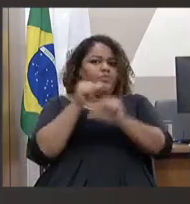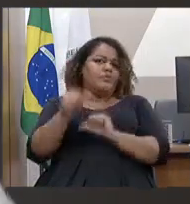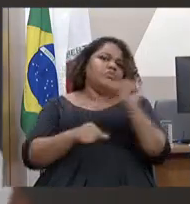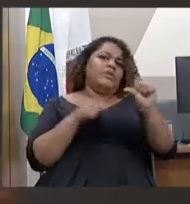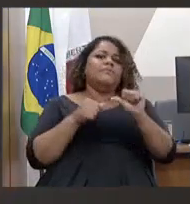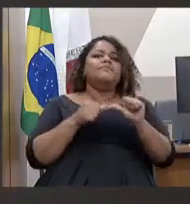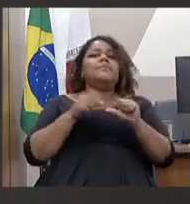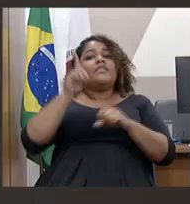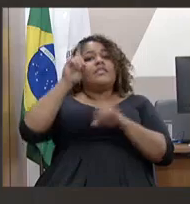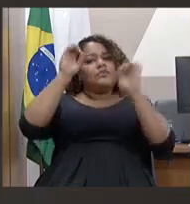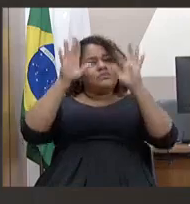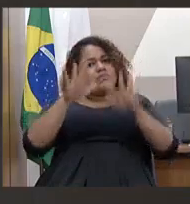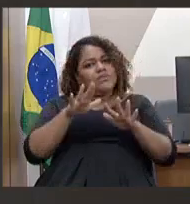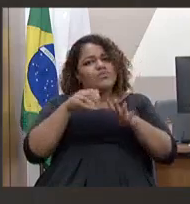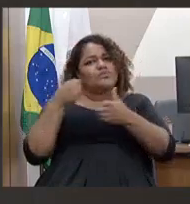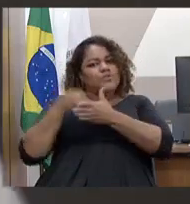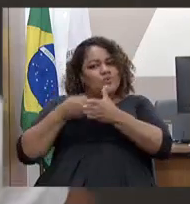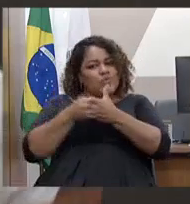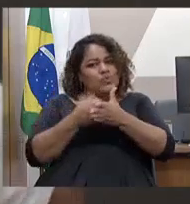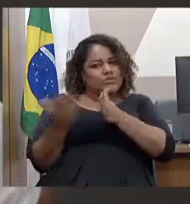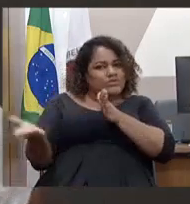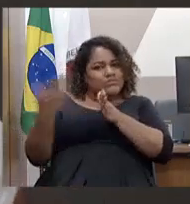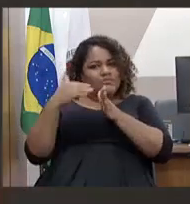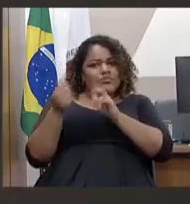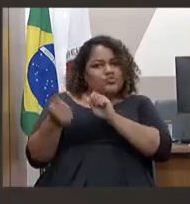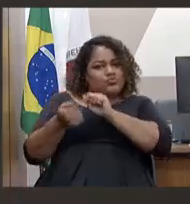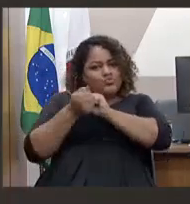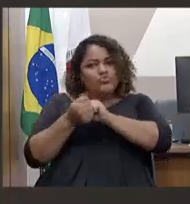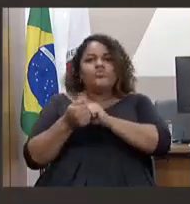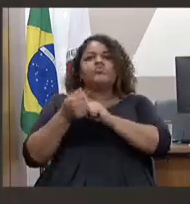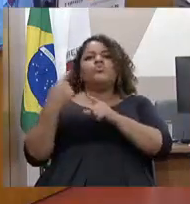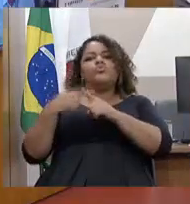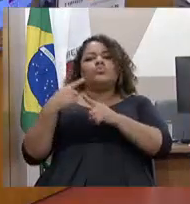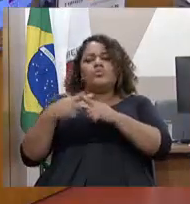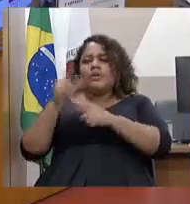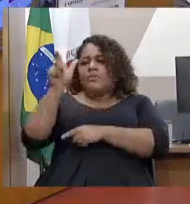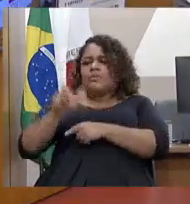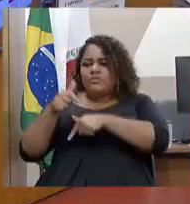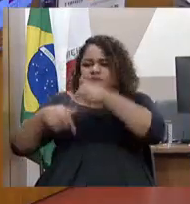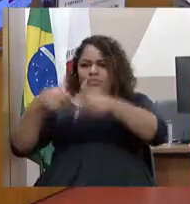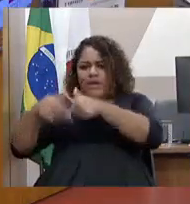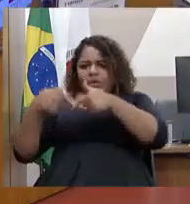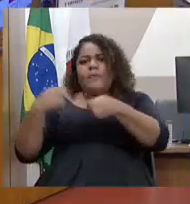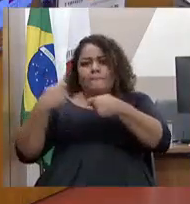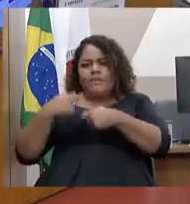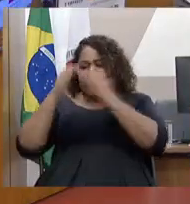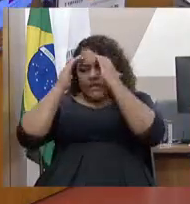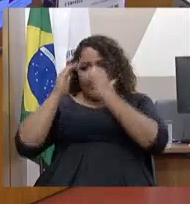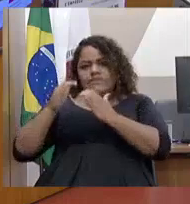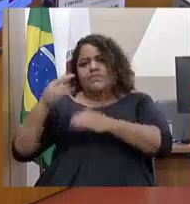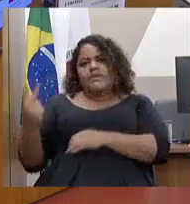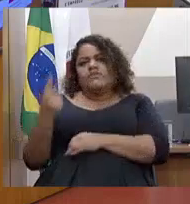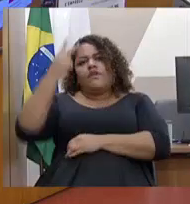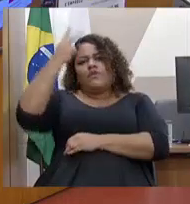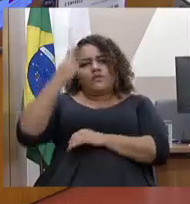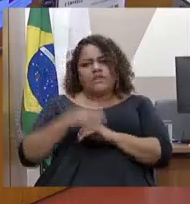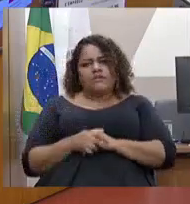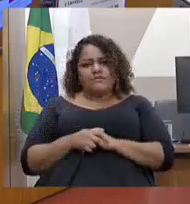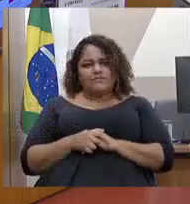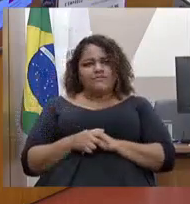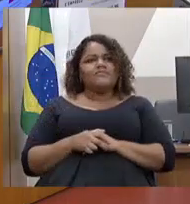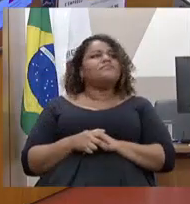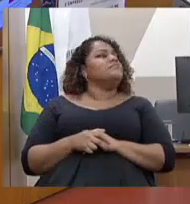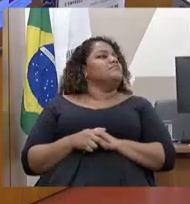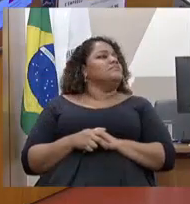vamos na luta que os nossos trabalhadores merecem ser respeitados e valorizar nesse Brasil Obrigado Zé Carlos vou passar imediatamente a palavra